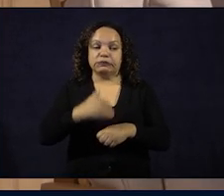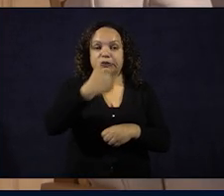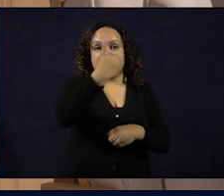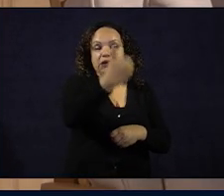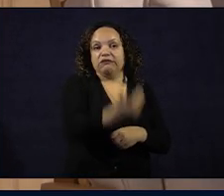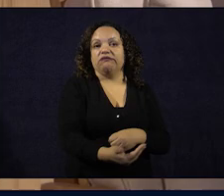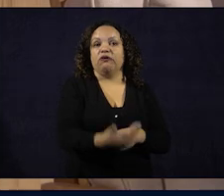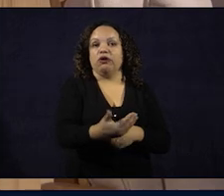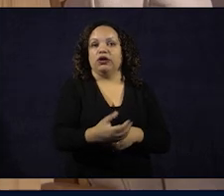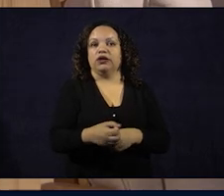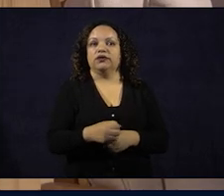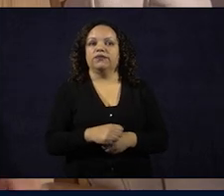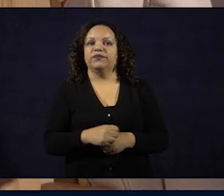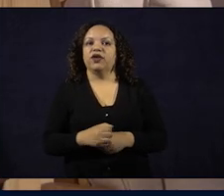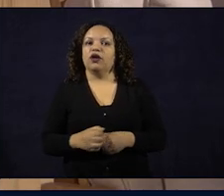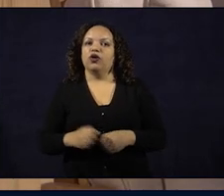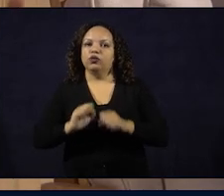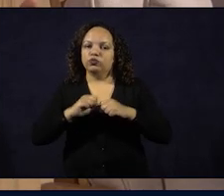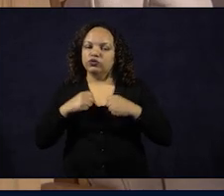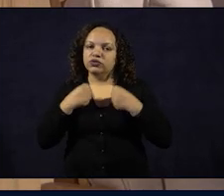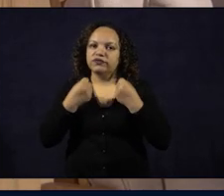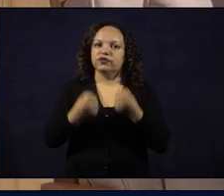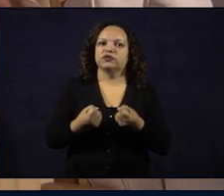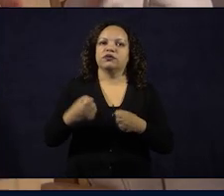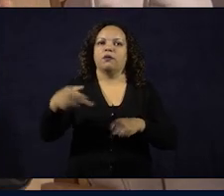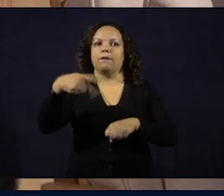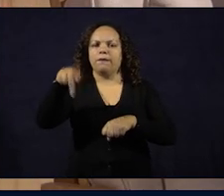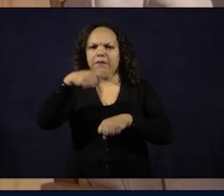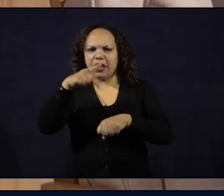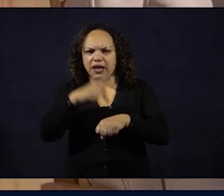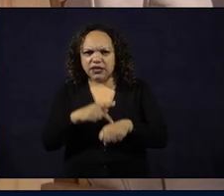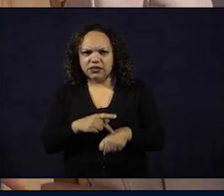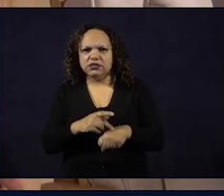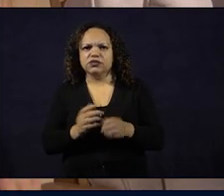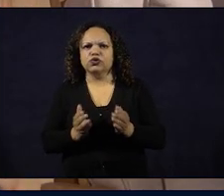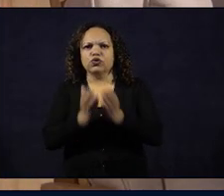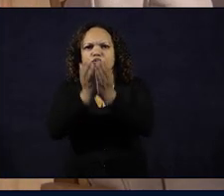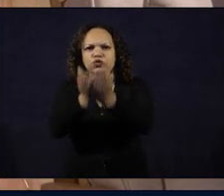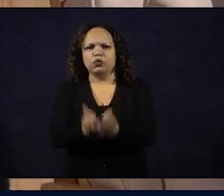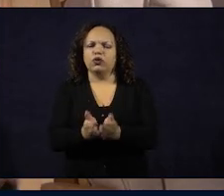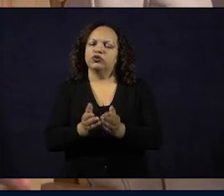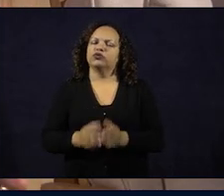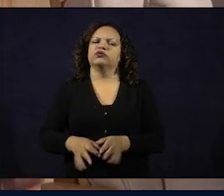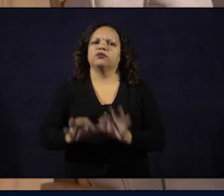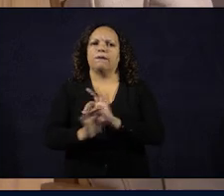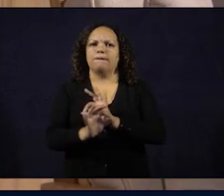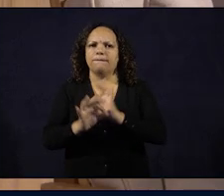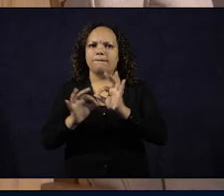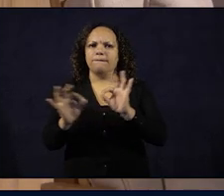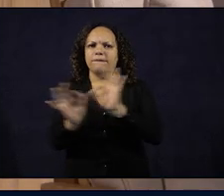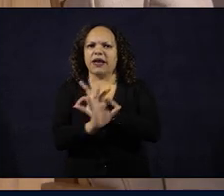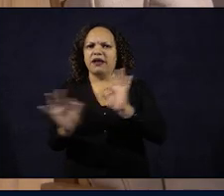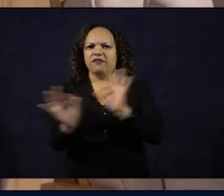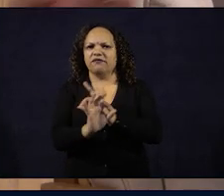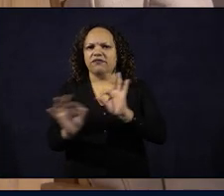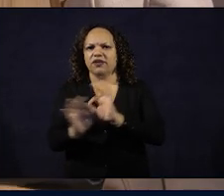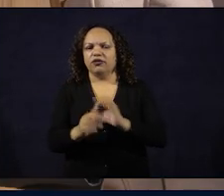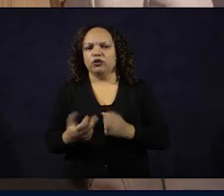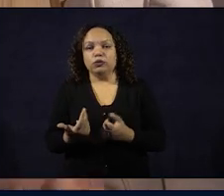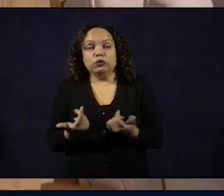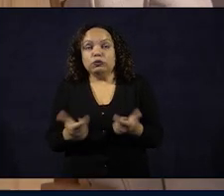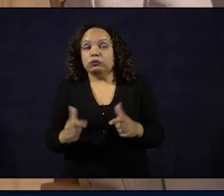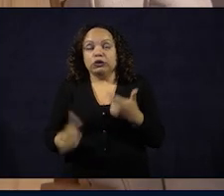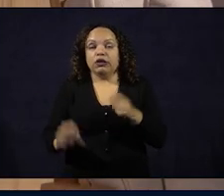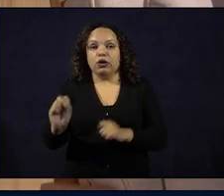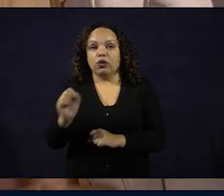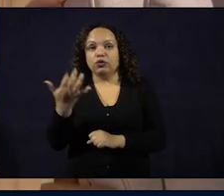Sul. Então, o esforço nosso, como país, de ter os portos eficientes, eles não serem gargalos. E não tem sido. Acho que a mudança que nós tivemos em